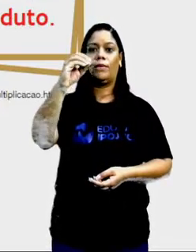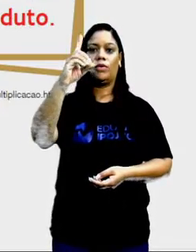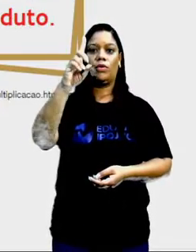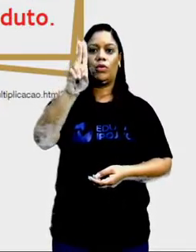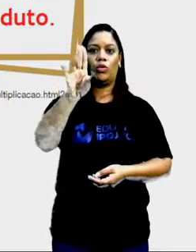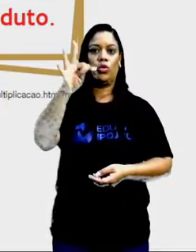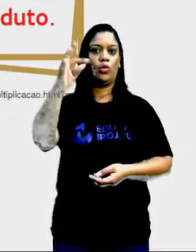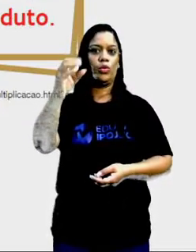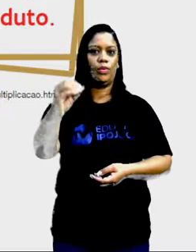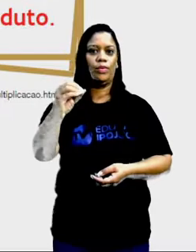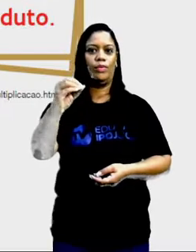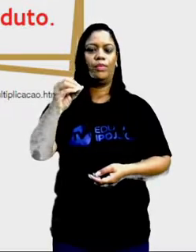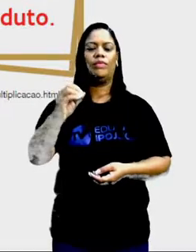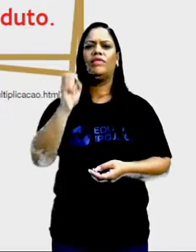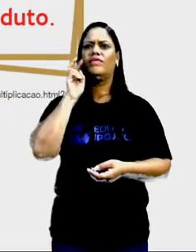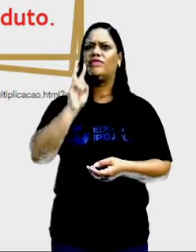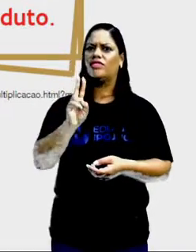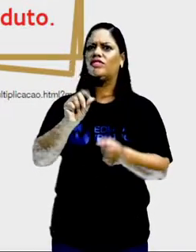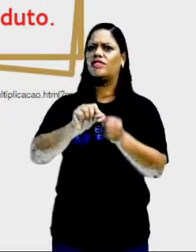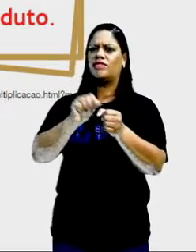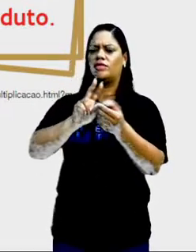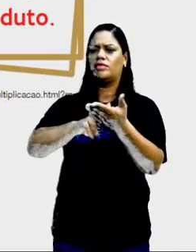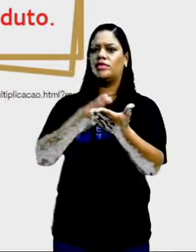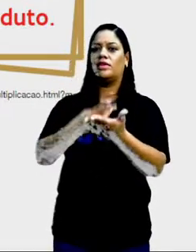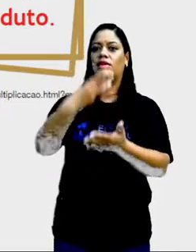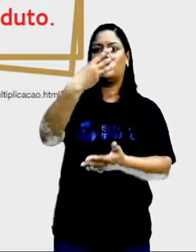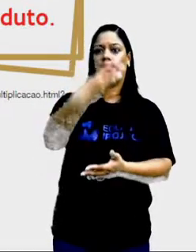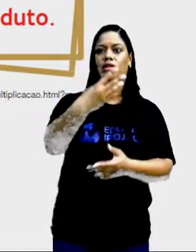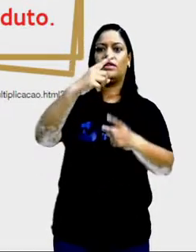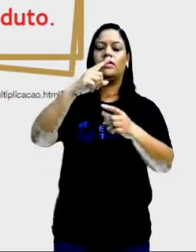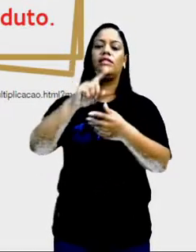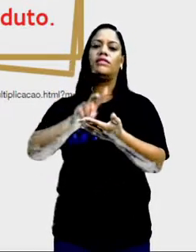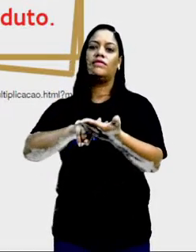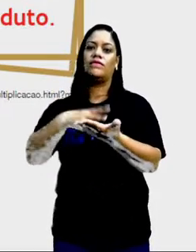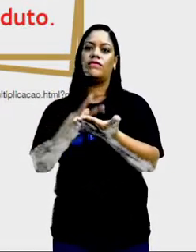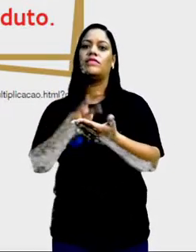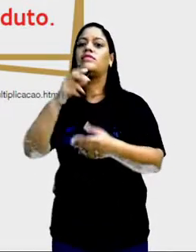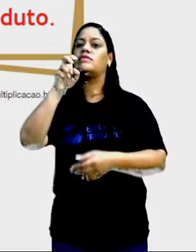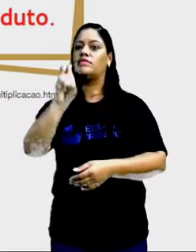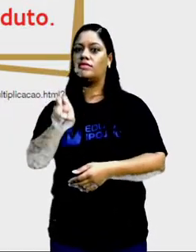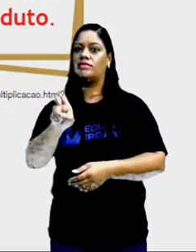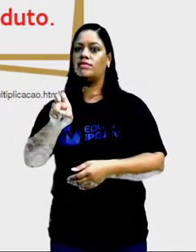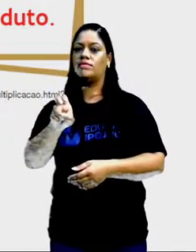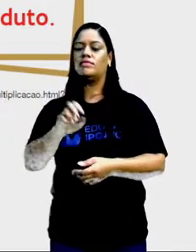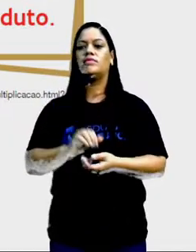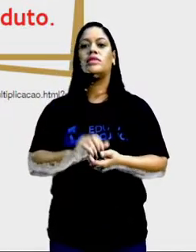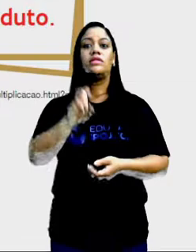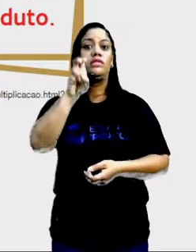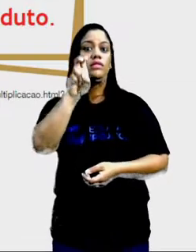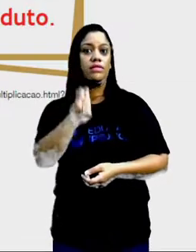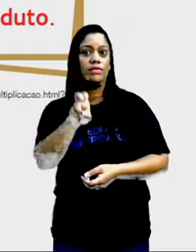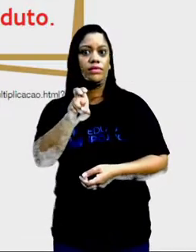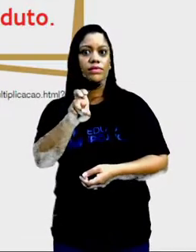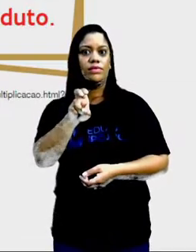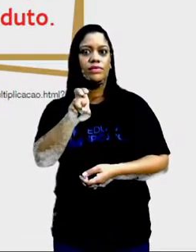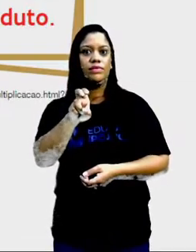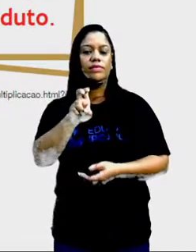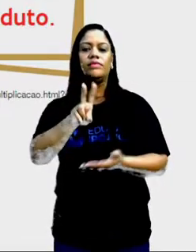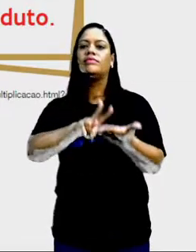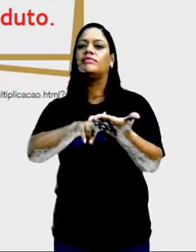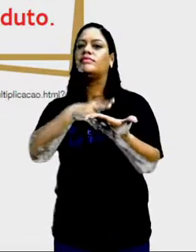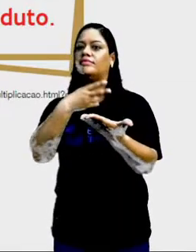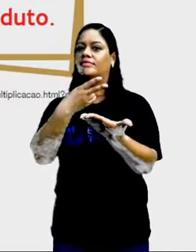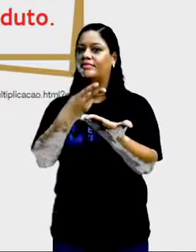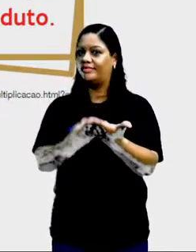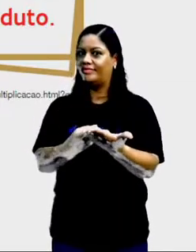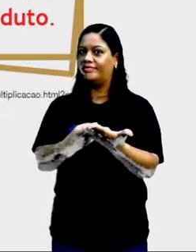Aí, olha aqui, eu fiz uma multiplicação, 3 vezes 5. 5 é um fator